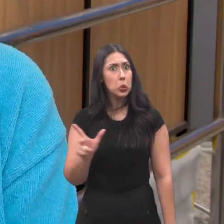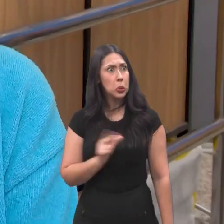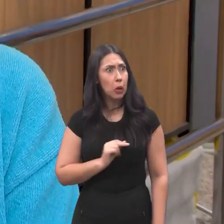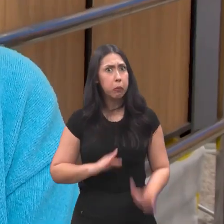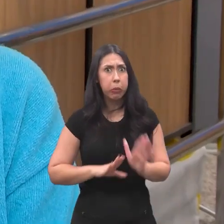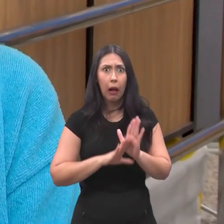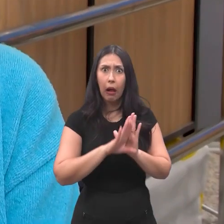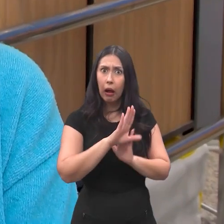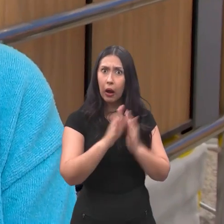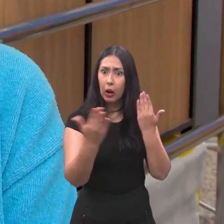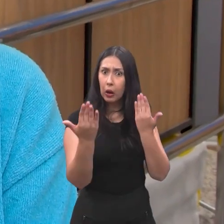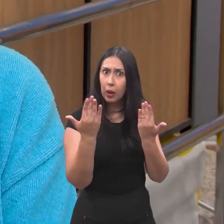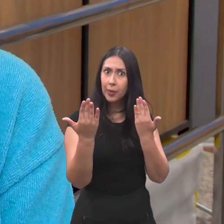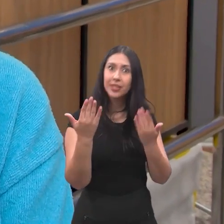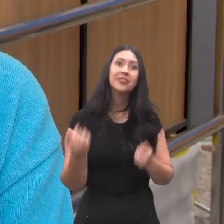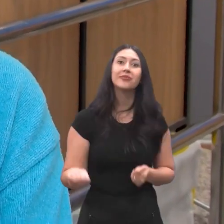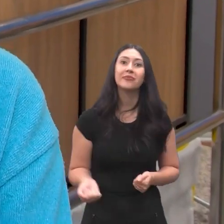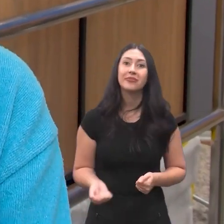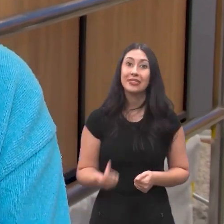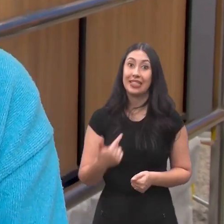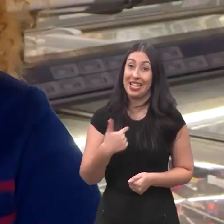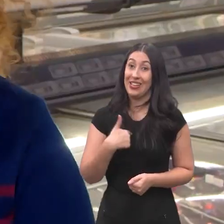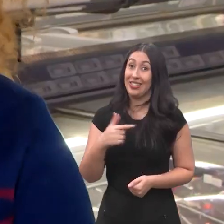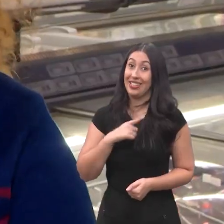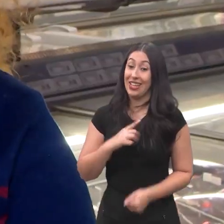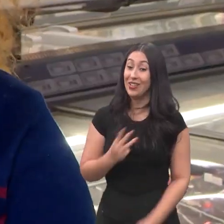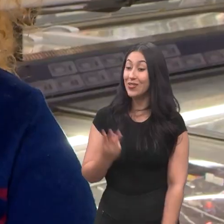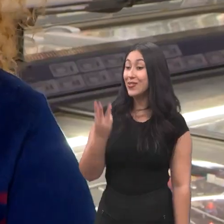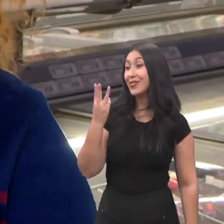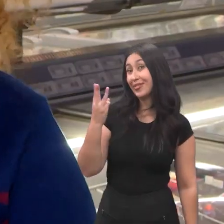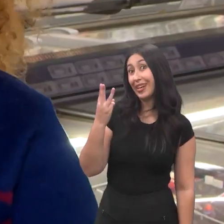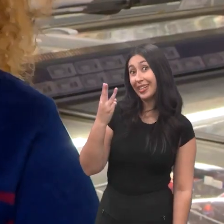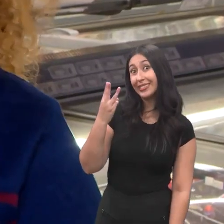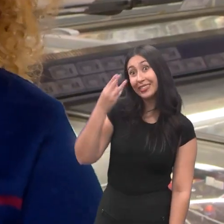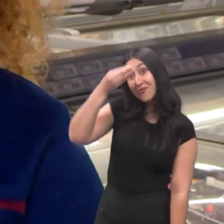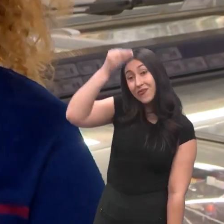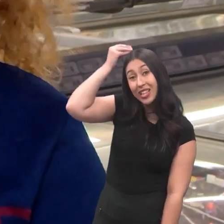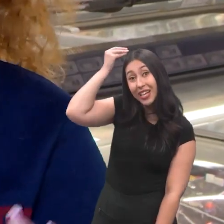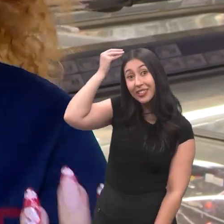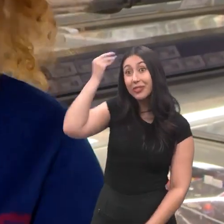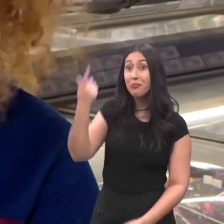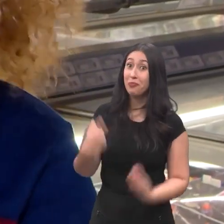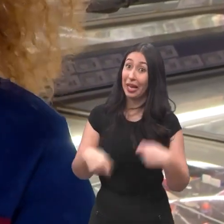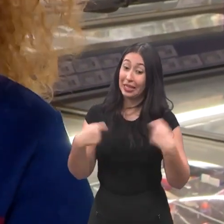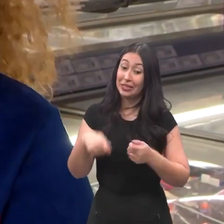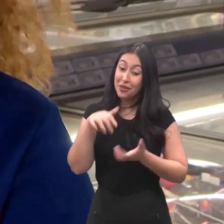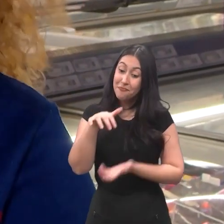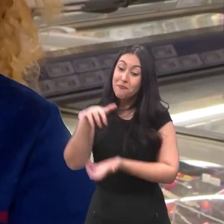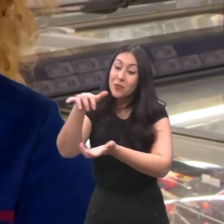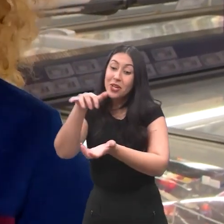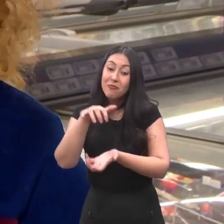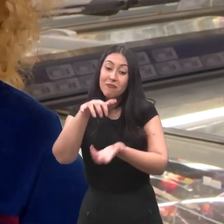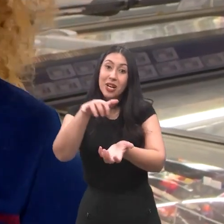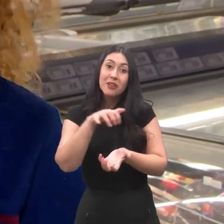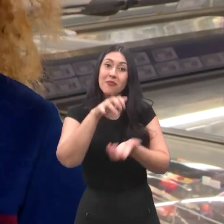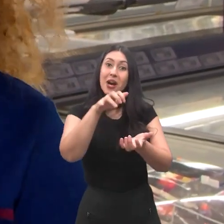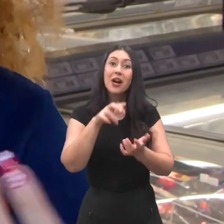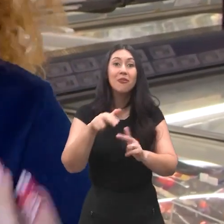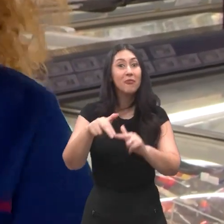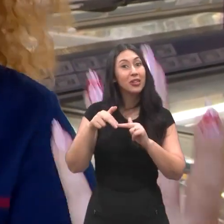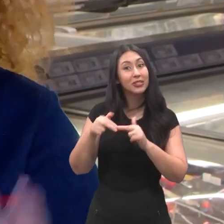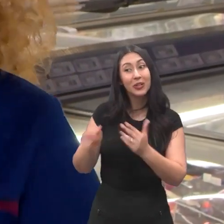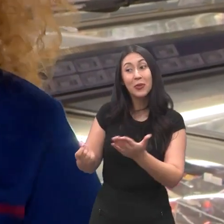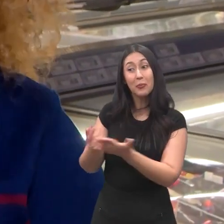bolso. Deu uma subida bem, né, do ano passado para esse ano. Eu, por exemplo, eu tenho 3 afilhados, então são 3 crianças que eu preciso dar ovos de